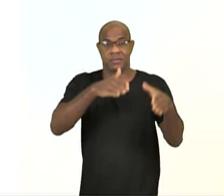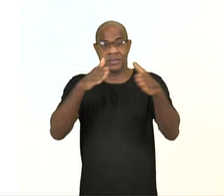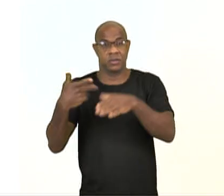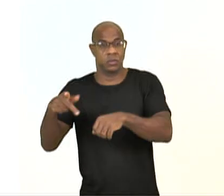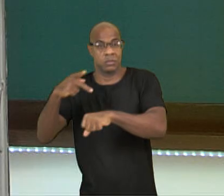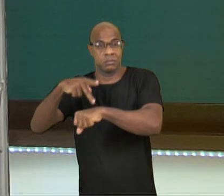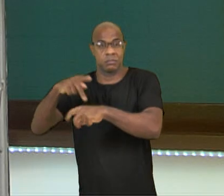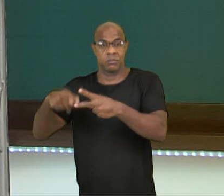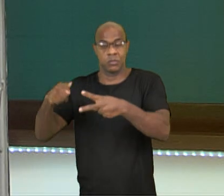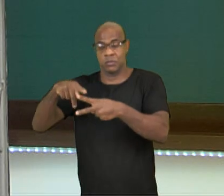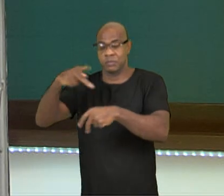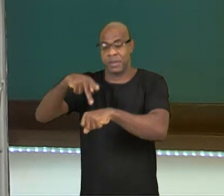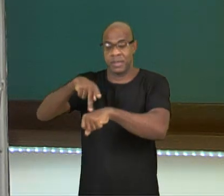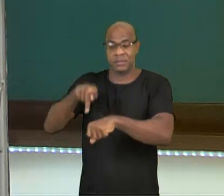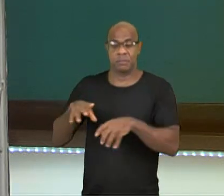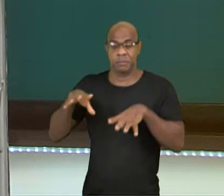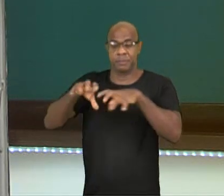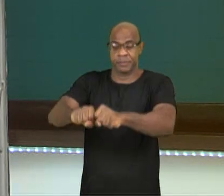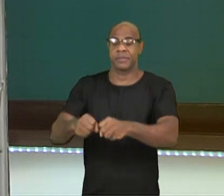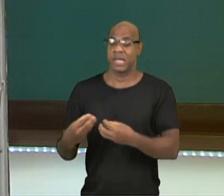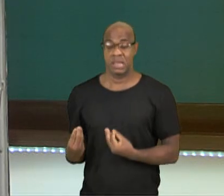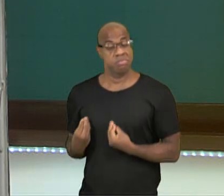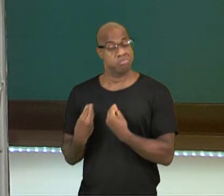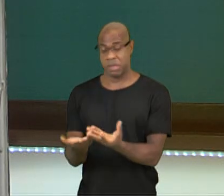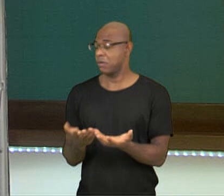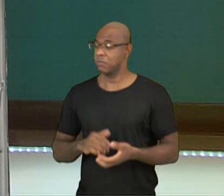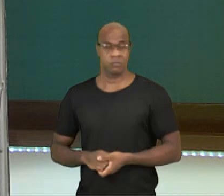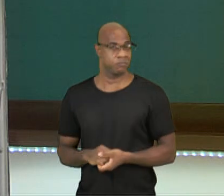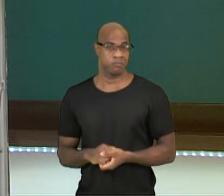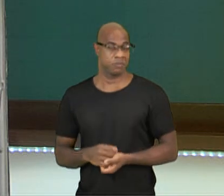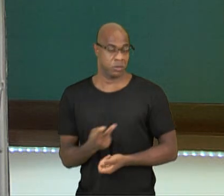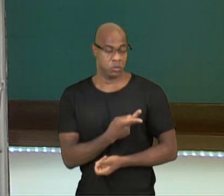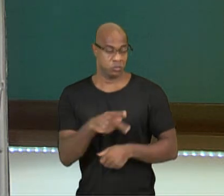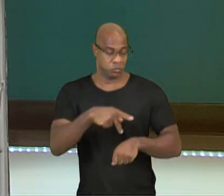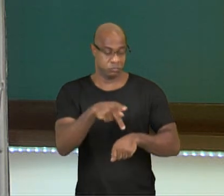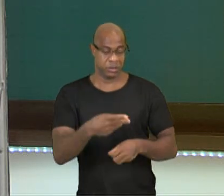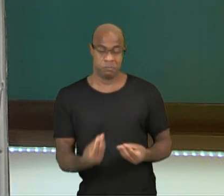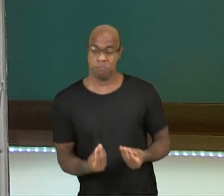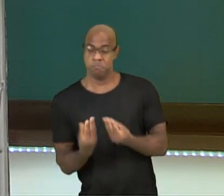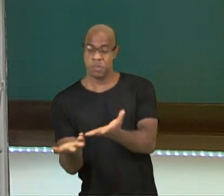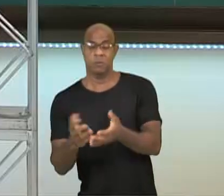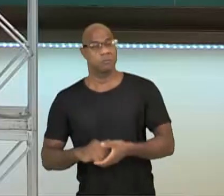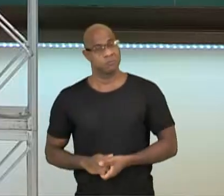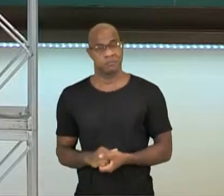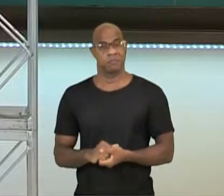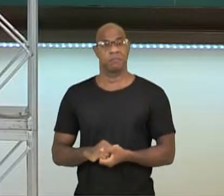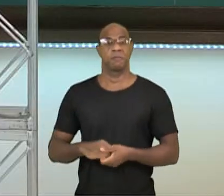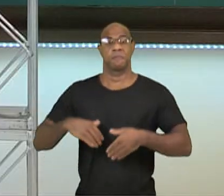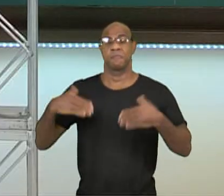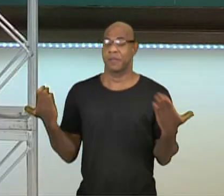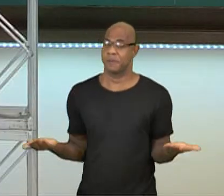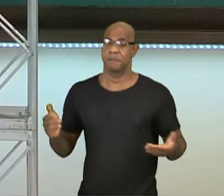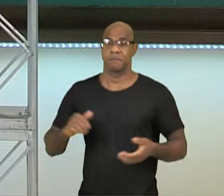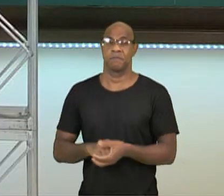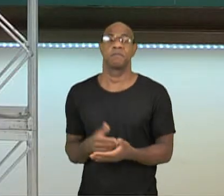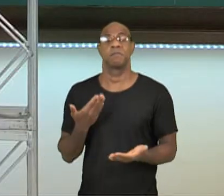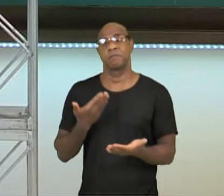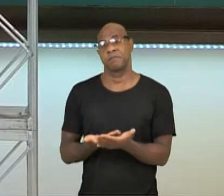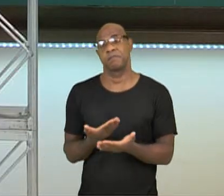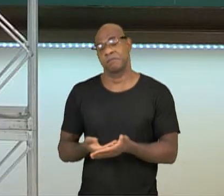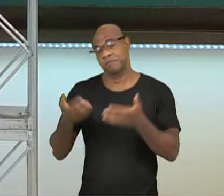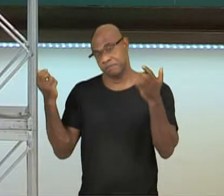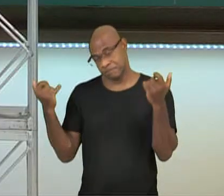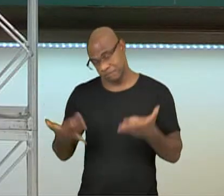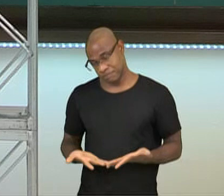tinha explorado tudo, então deu ali as condições para que esses países tomassem conta. Então, pessoal, nessa aula nós